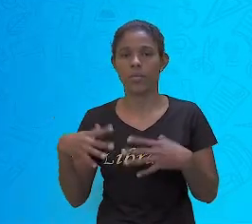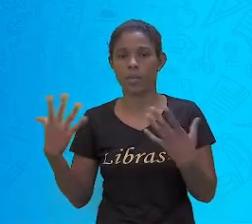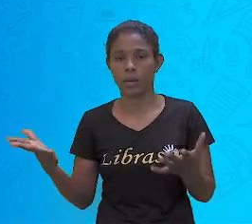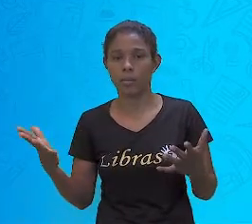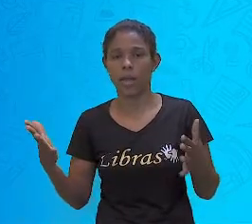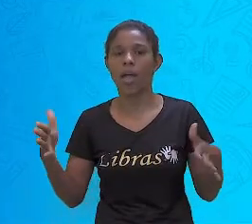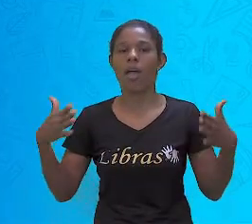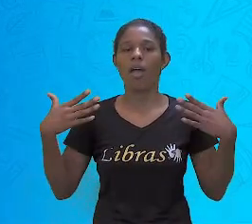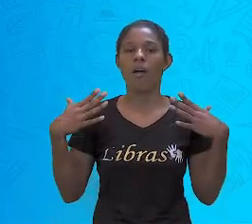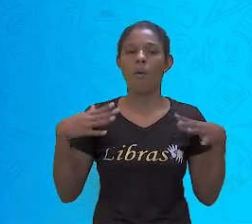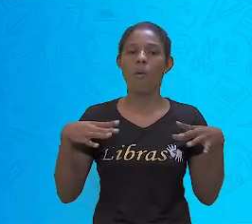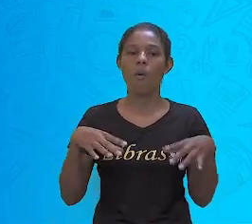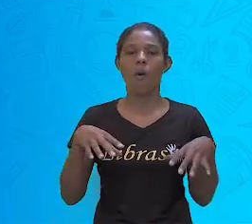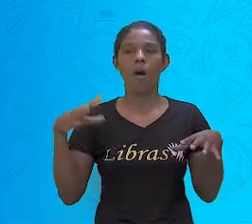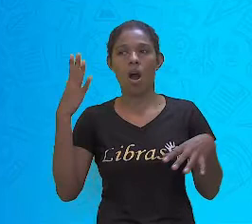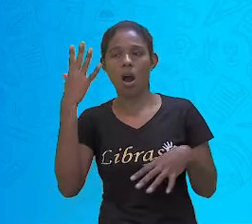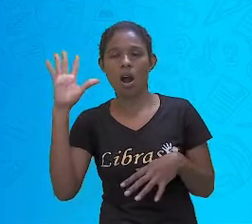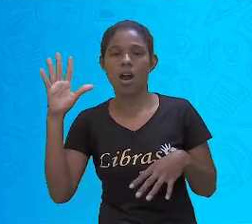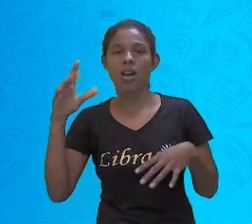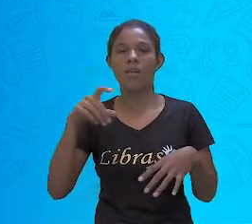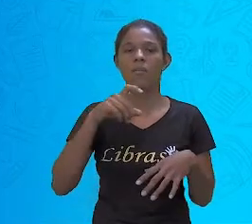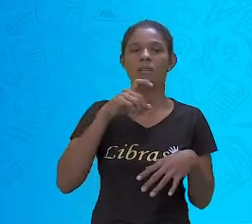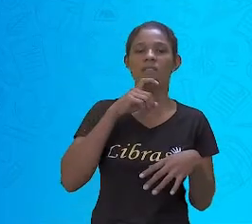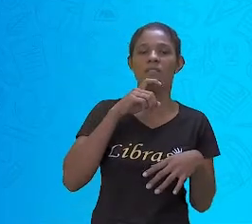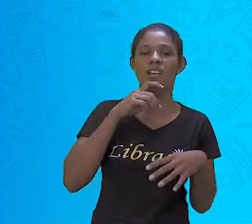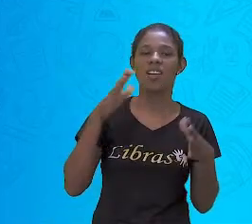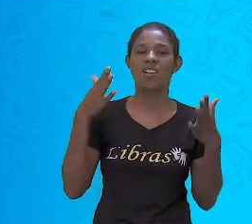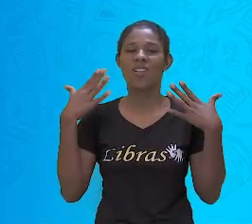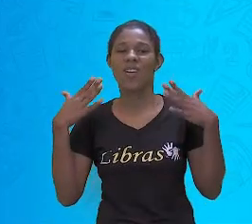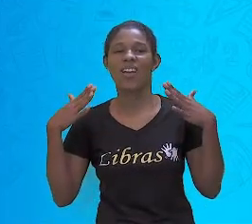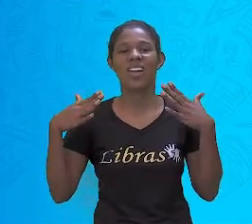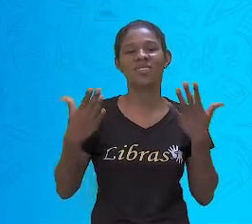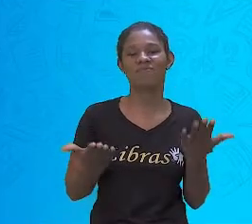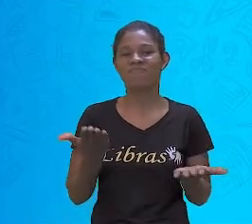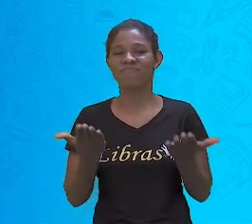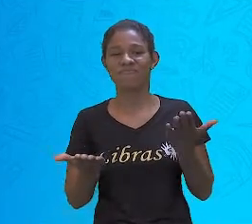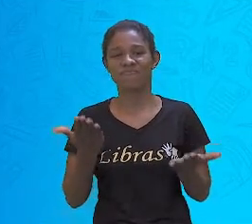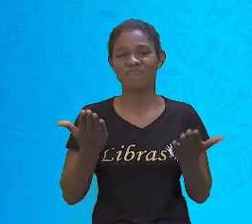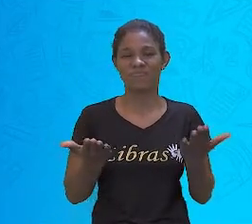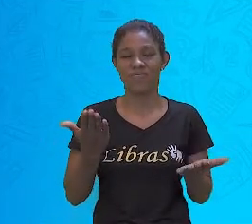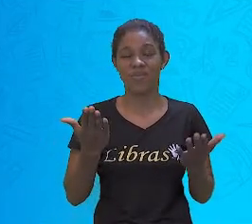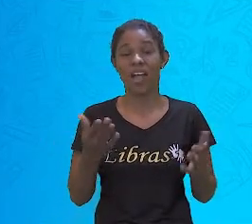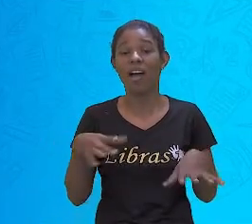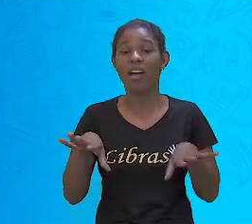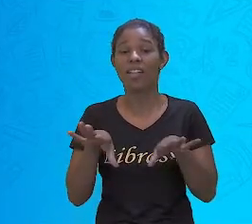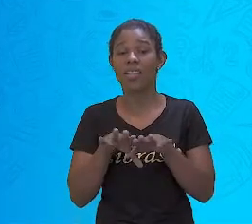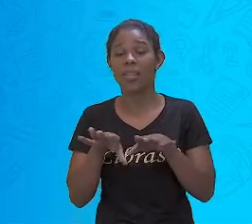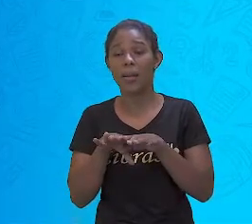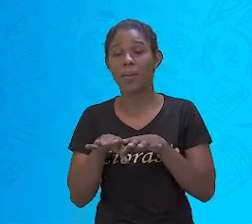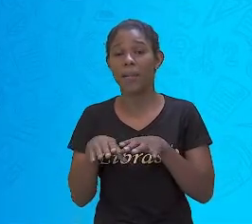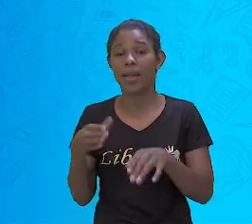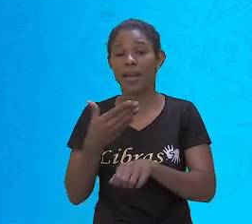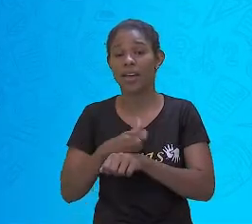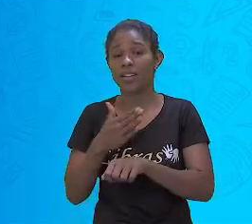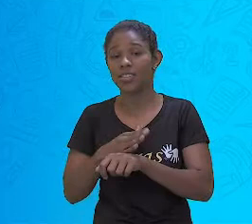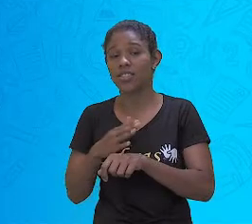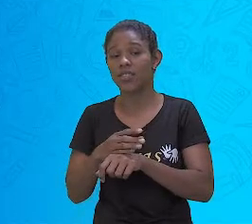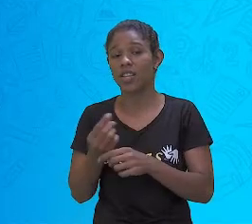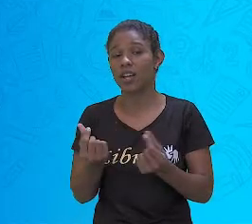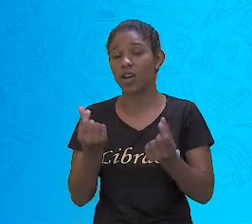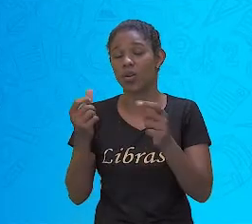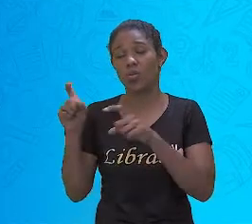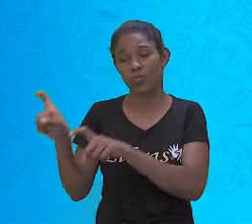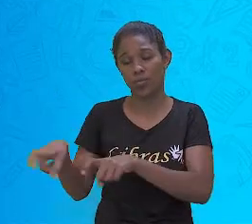tropical. A principal atividade econômica da região é a agropecuária. A região Sudeste, que possui